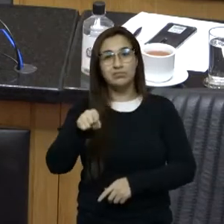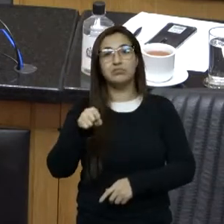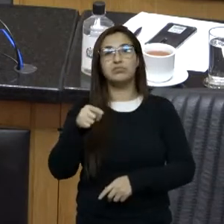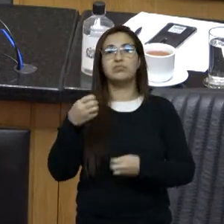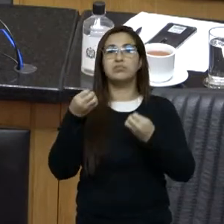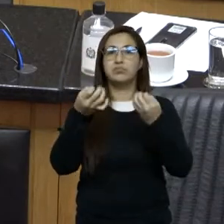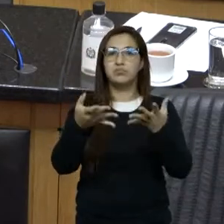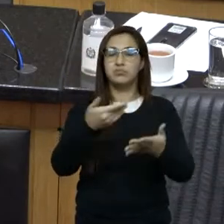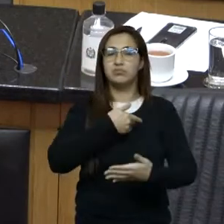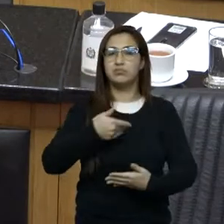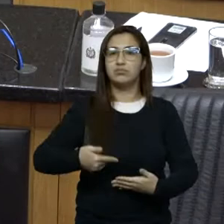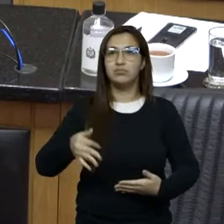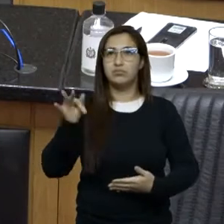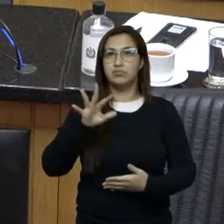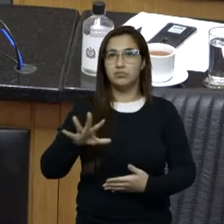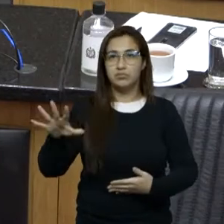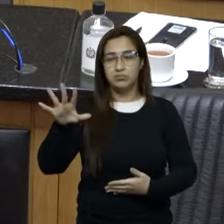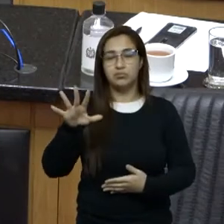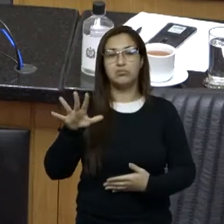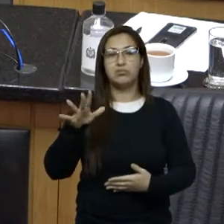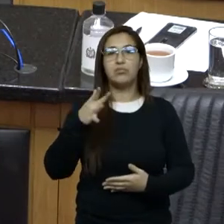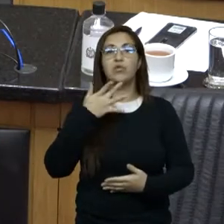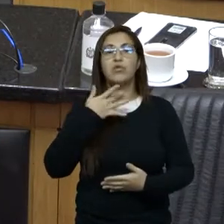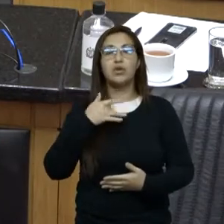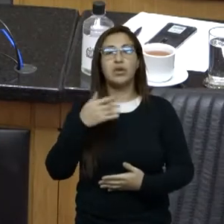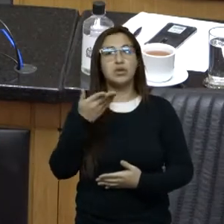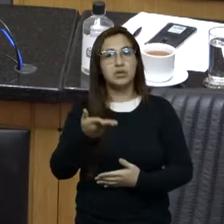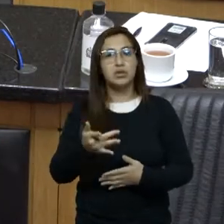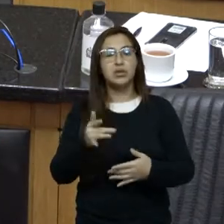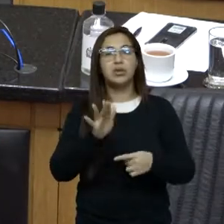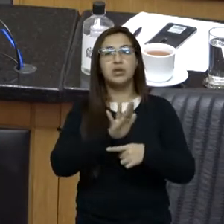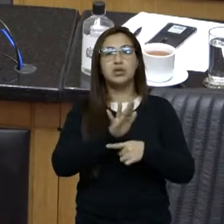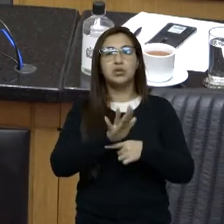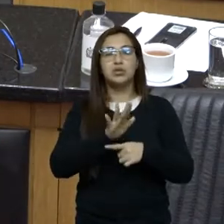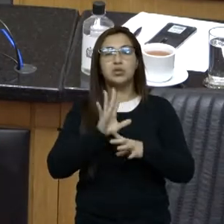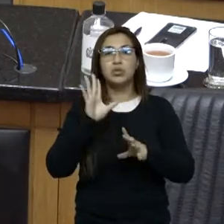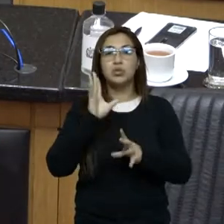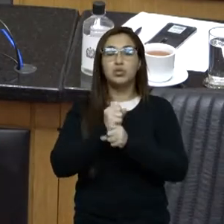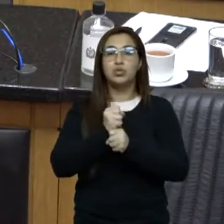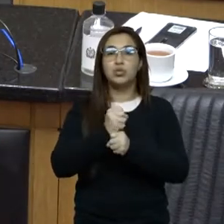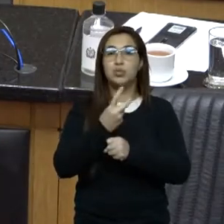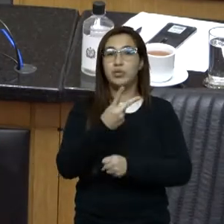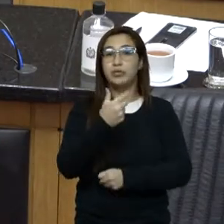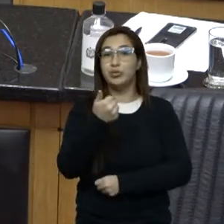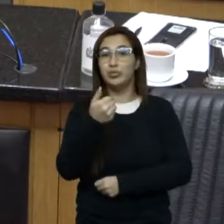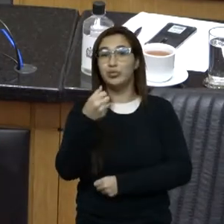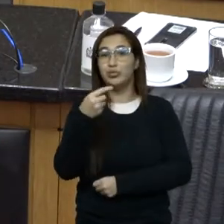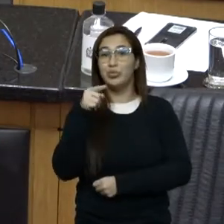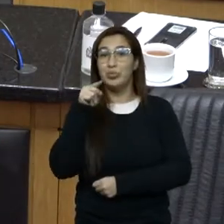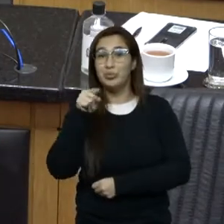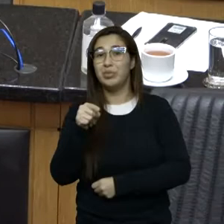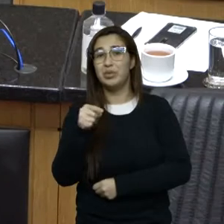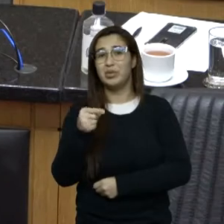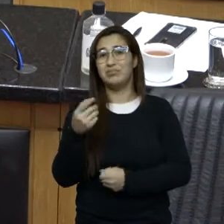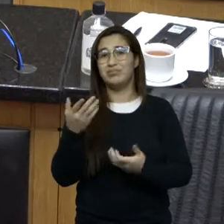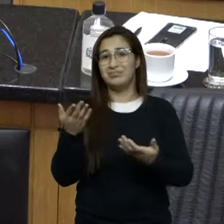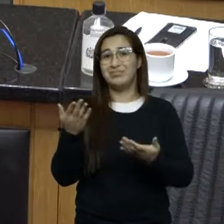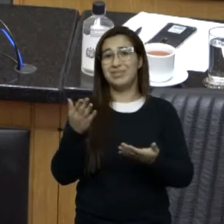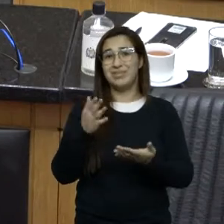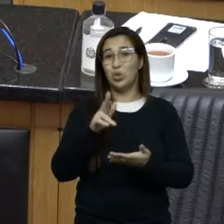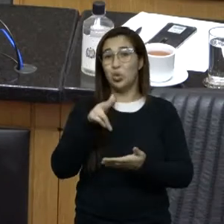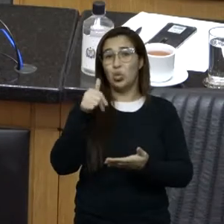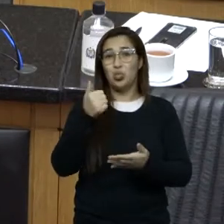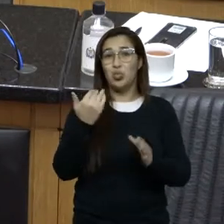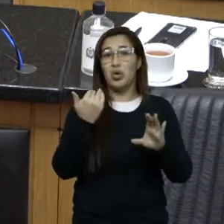entregue do governo federal justamente fazer tesão e somada a outros valores chega 21 e são insuficientes é melhor do que nada do que já foi nunca